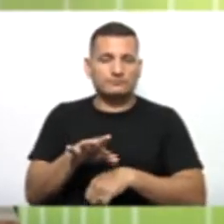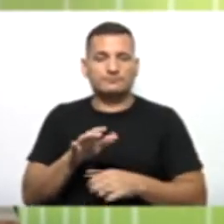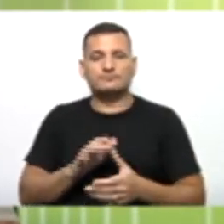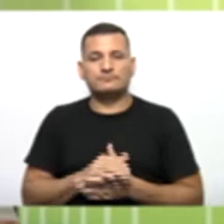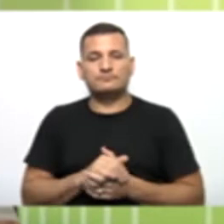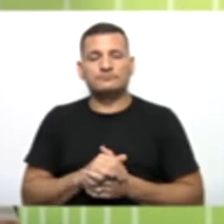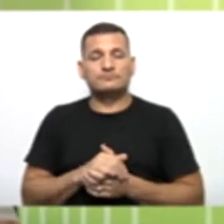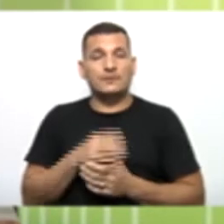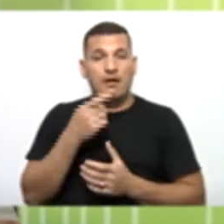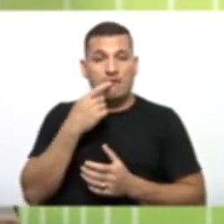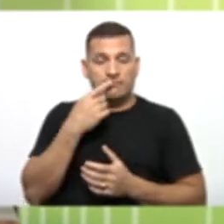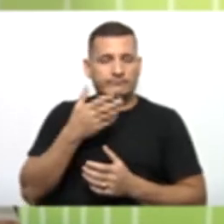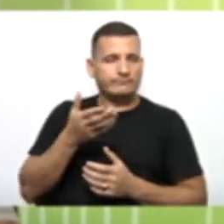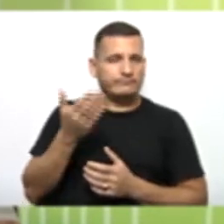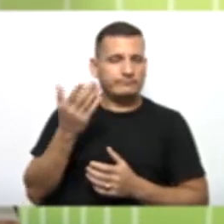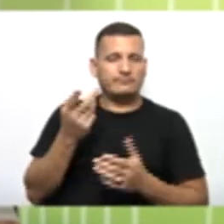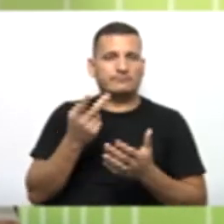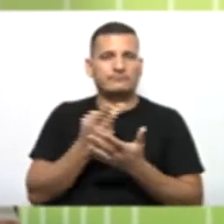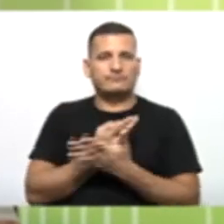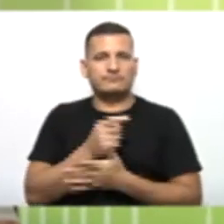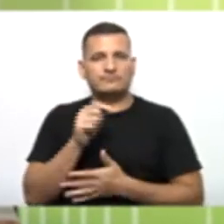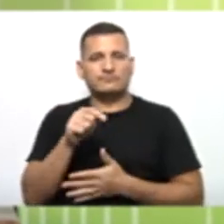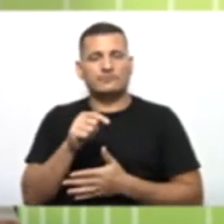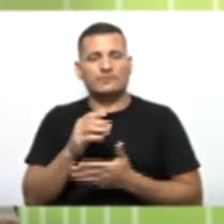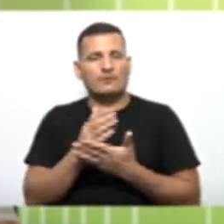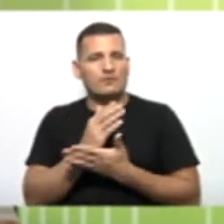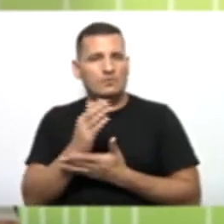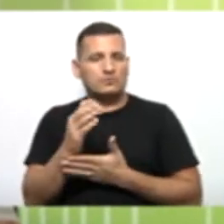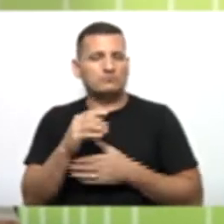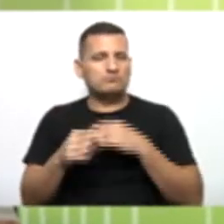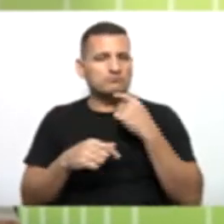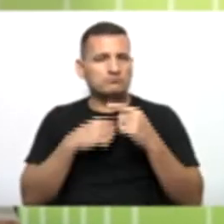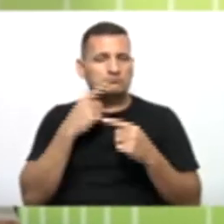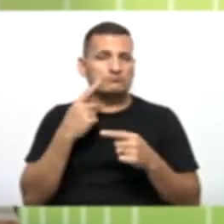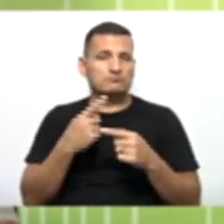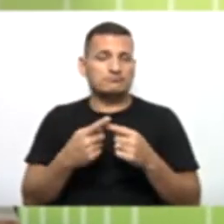Recentemente houve alguns questionamentos porque houve neve no Saara.